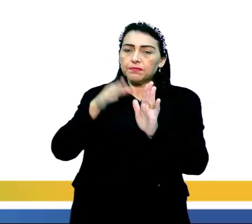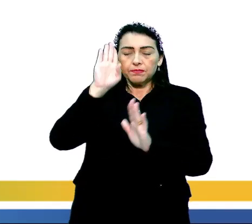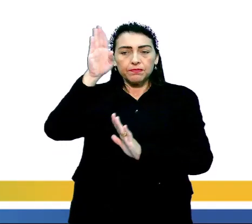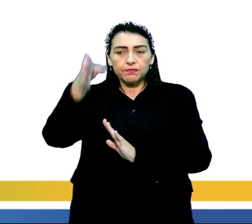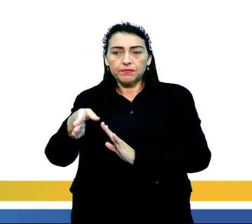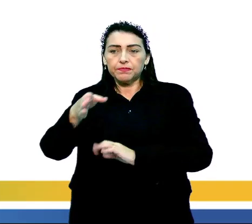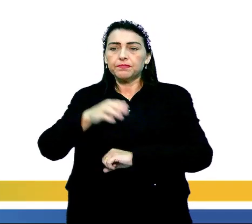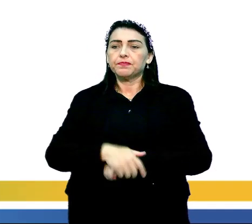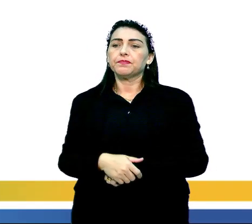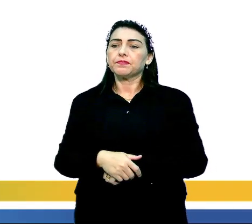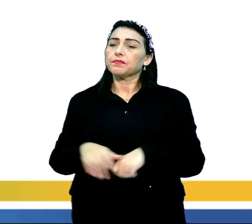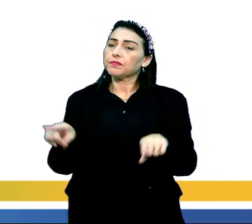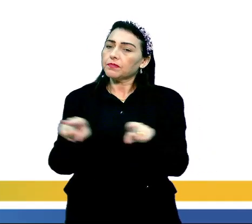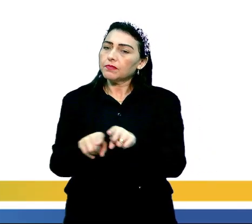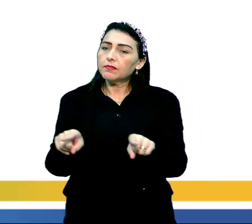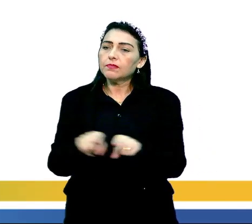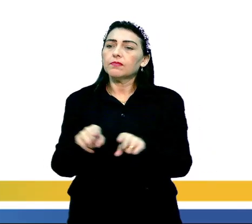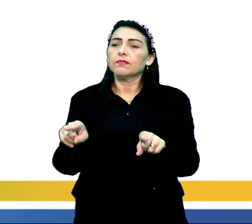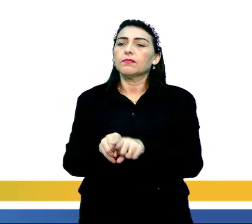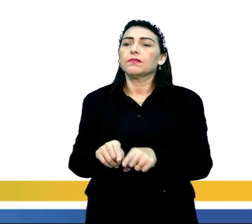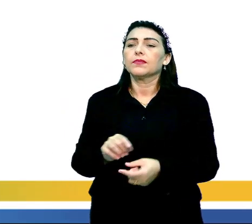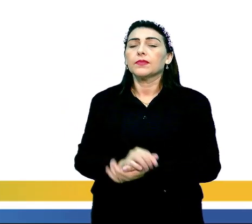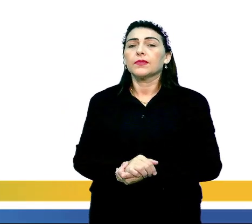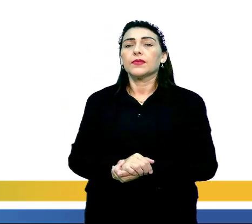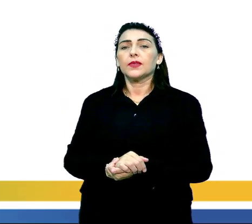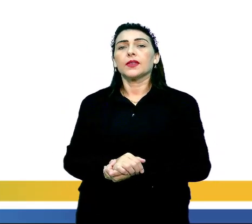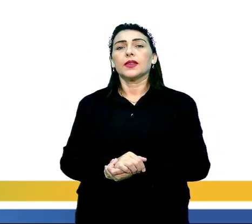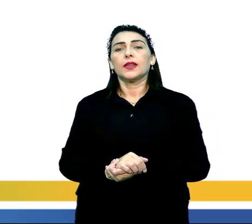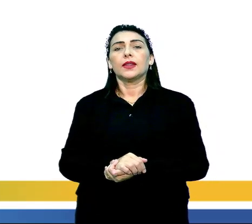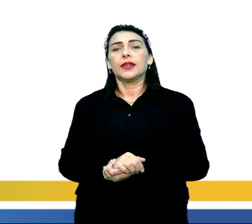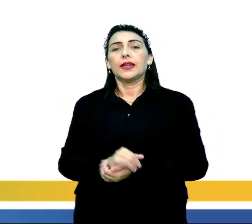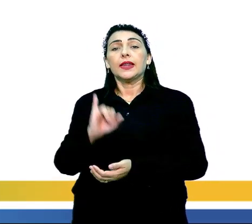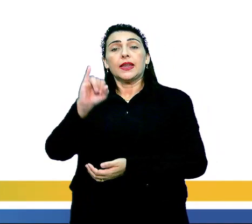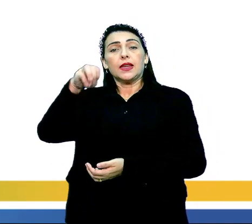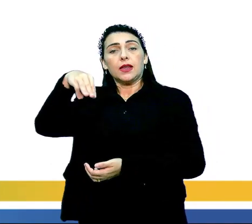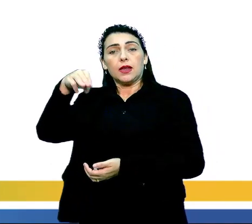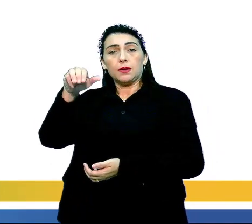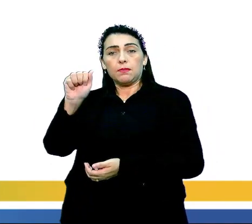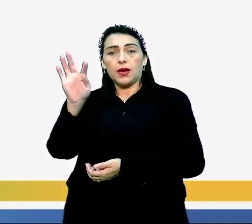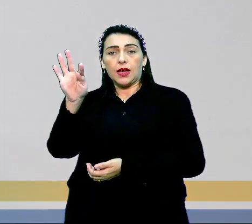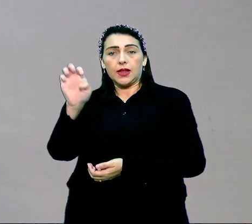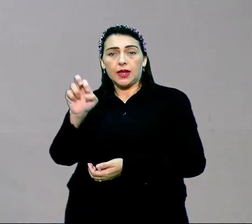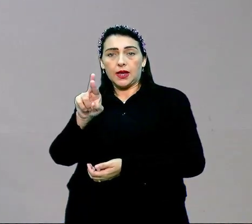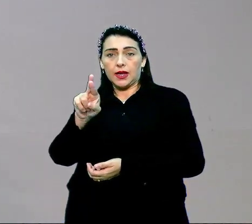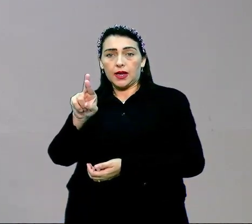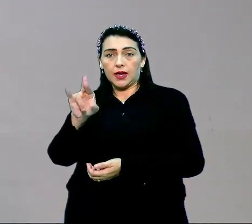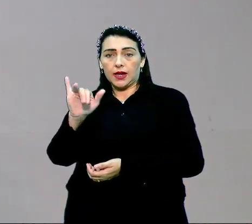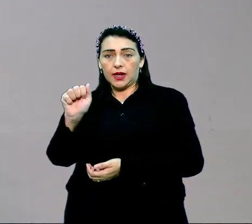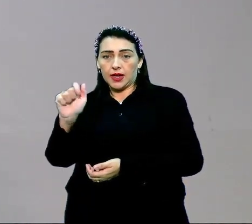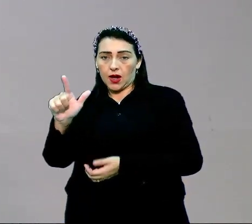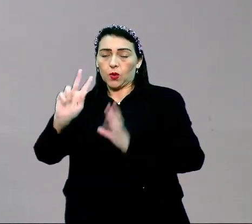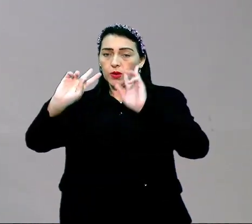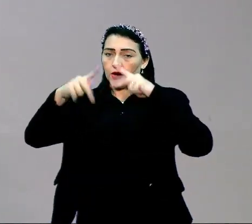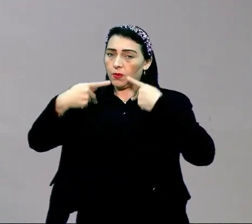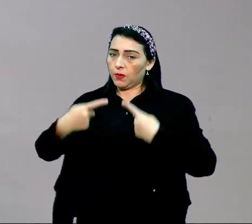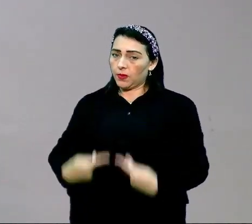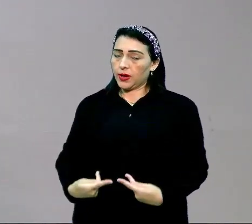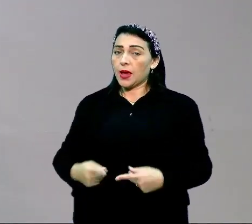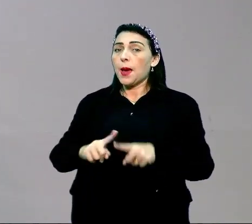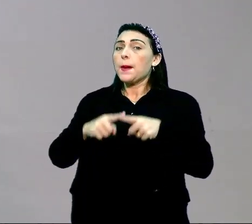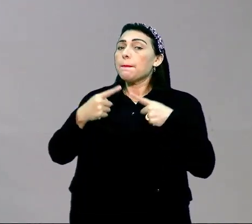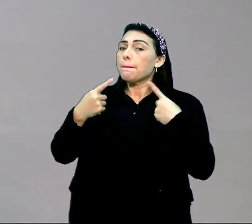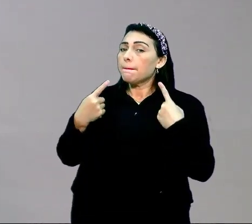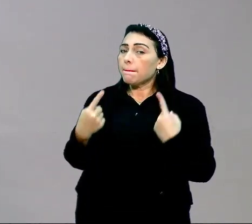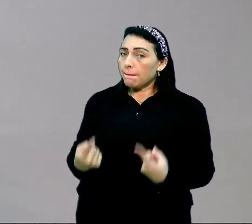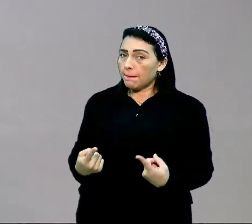beleza? Além disso, é um patrimônio cultural imaterial da humanidade. A humanidade a gente não explica,